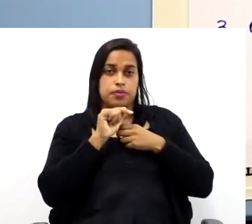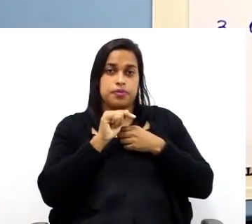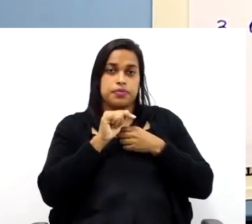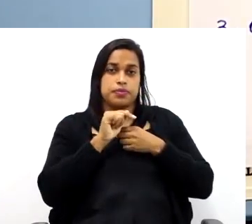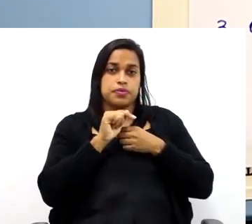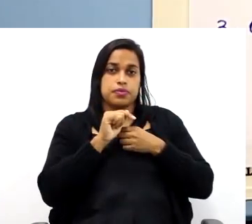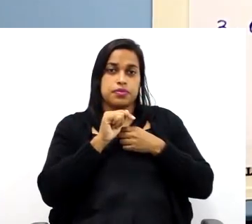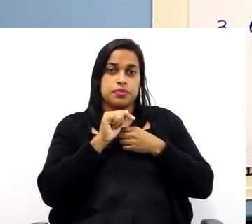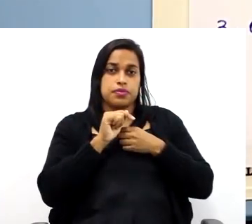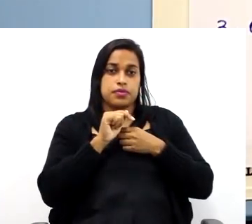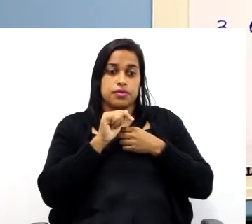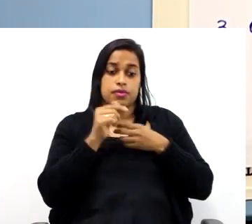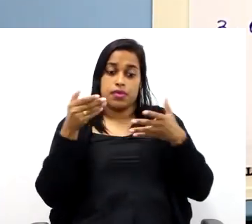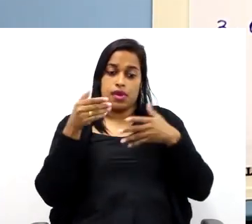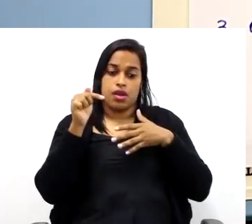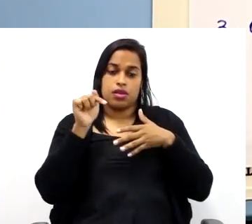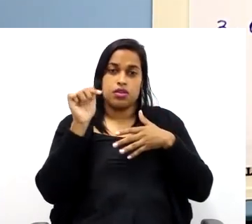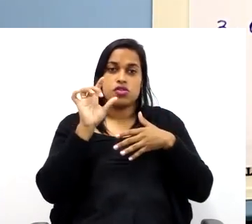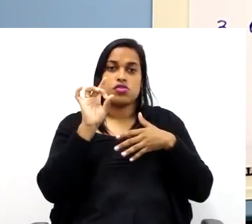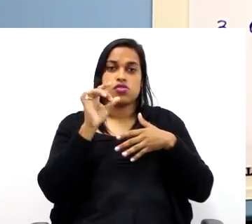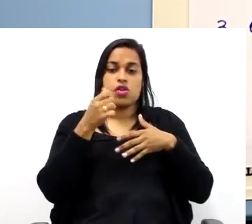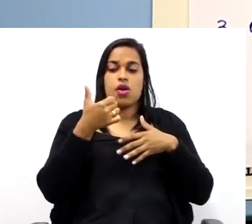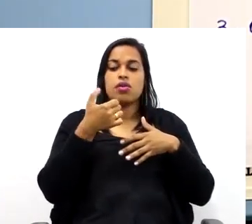aqui com a minha caneta.